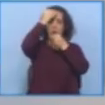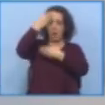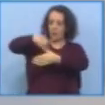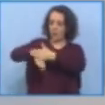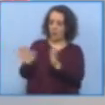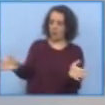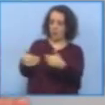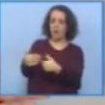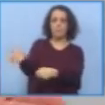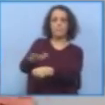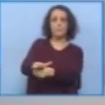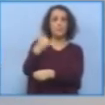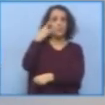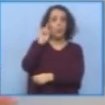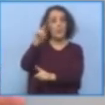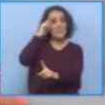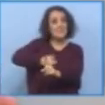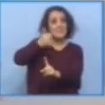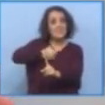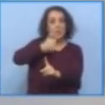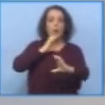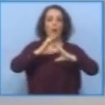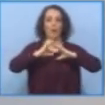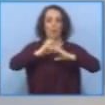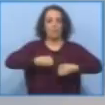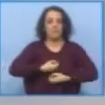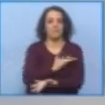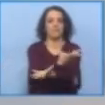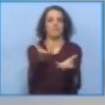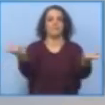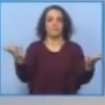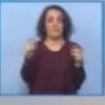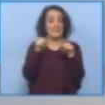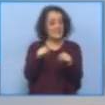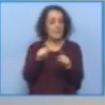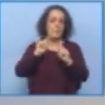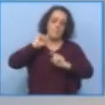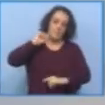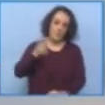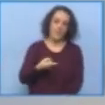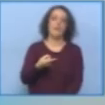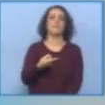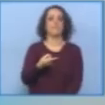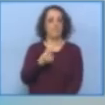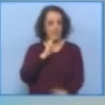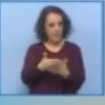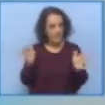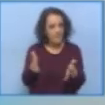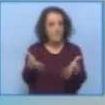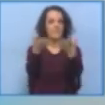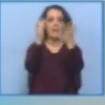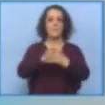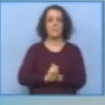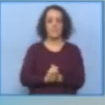aquilo é para comunicar e, portanto, aí eu acho que tem que ser o estímulo. Eu tenho uma